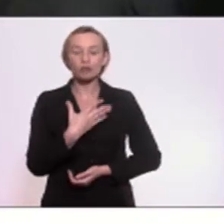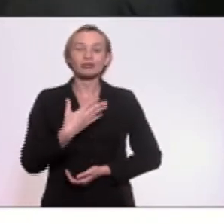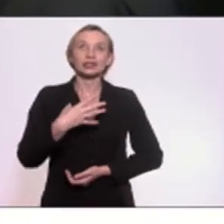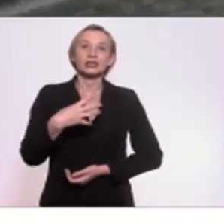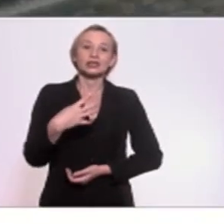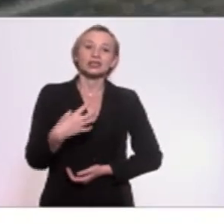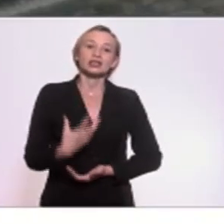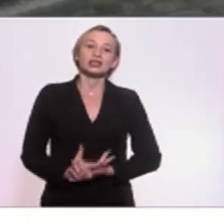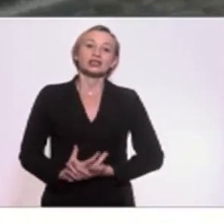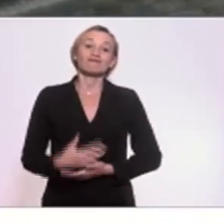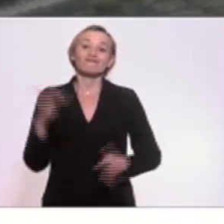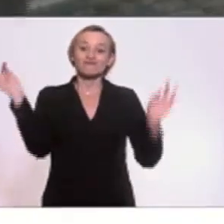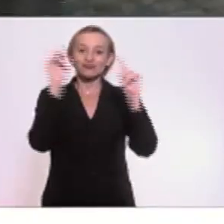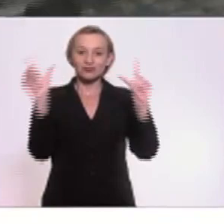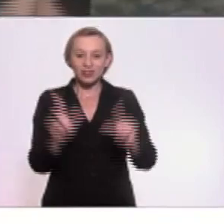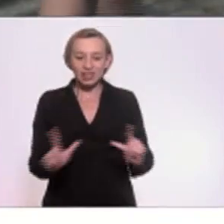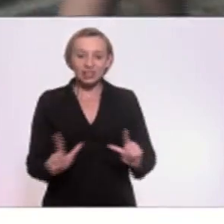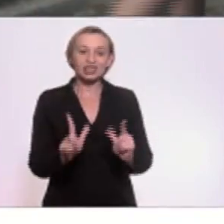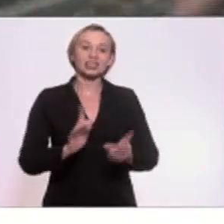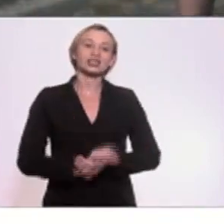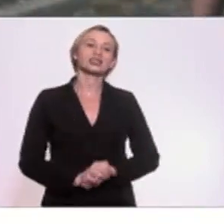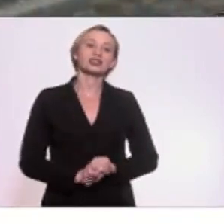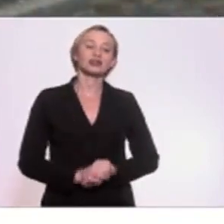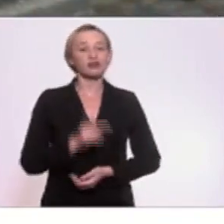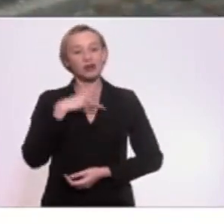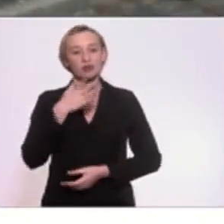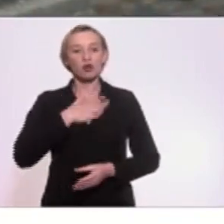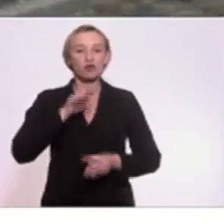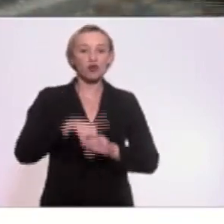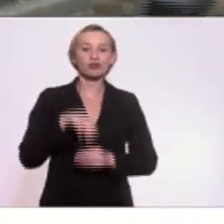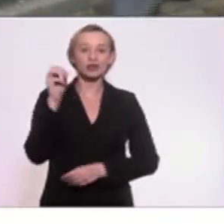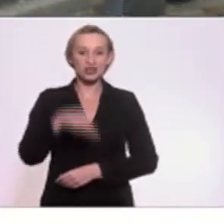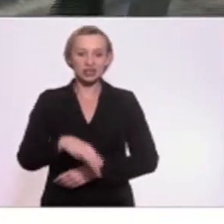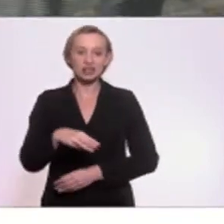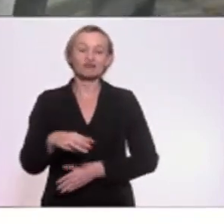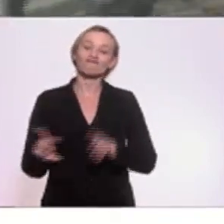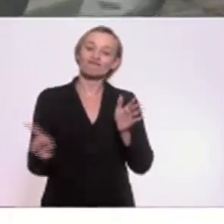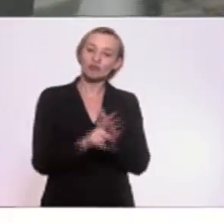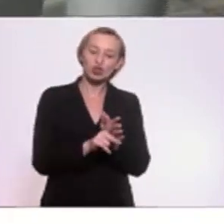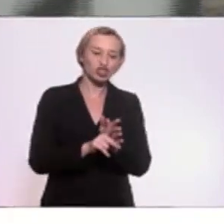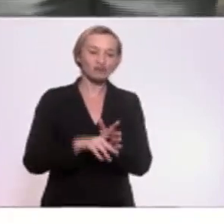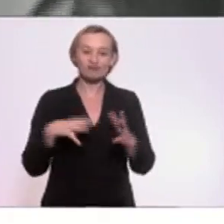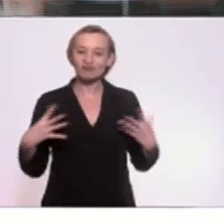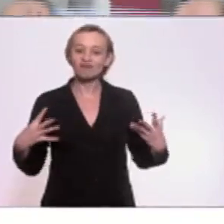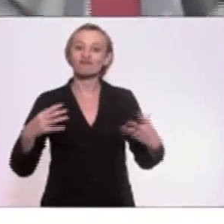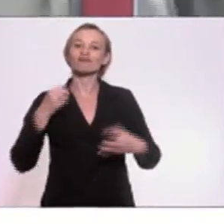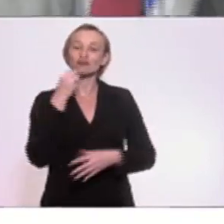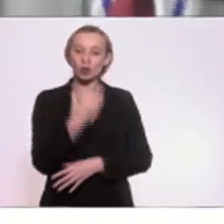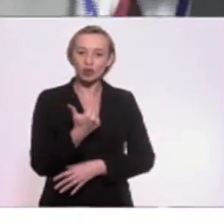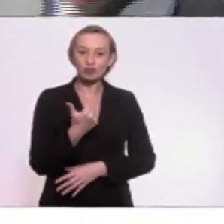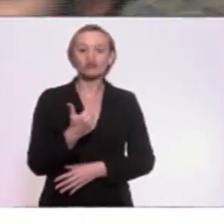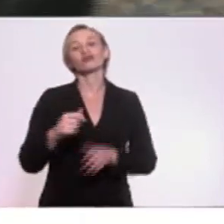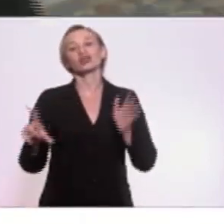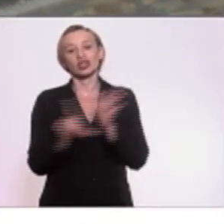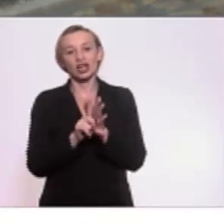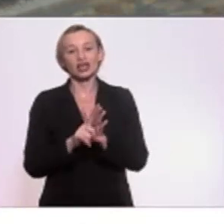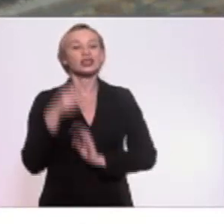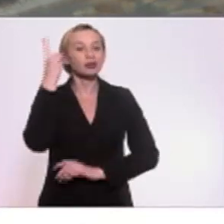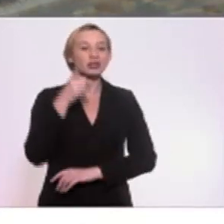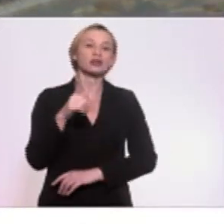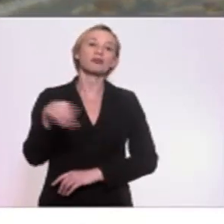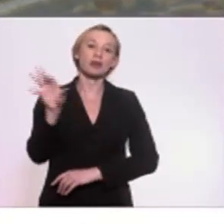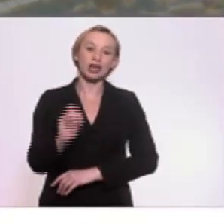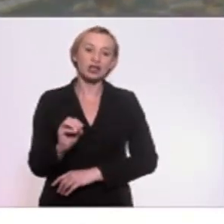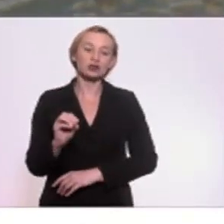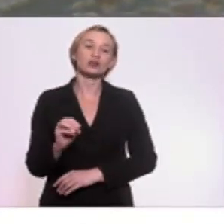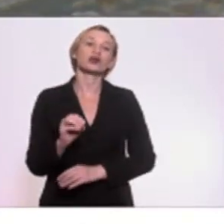sinto duplamente feliz por estar declarando o meu voto sim nesse tão importante projeto de lei do deputado Pedro Fernandes,